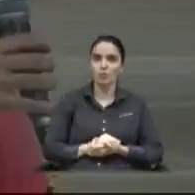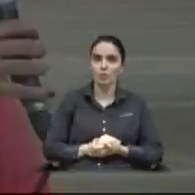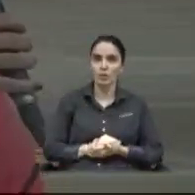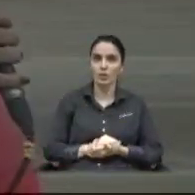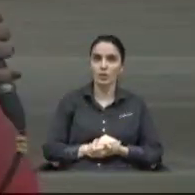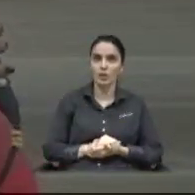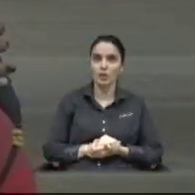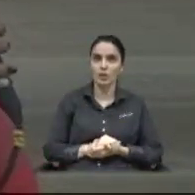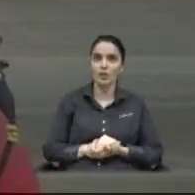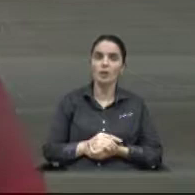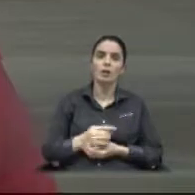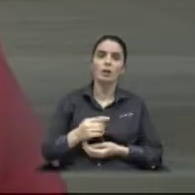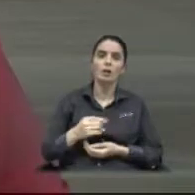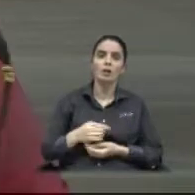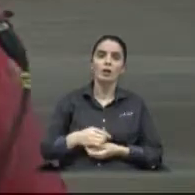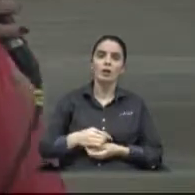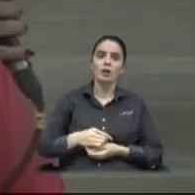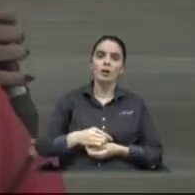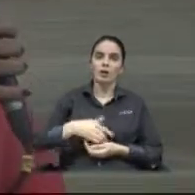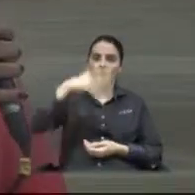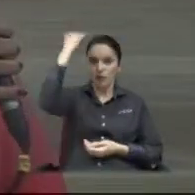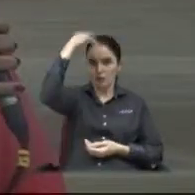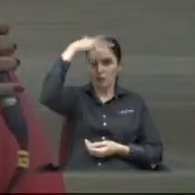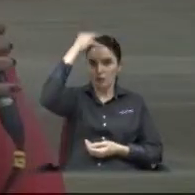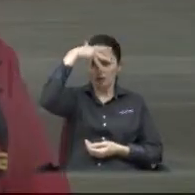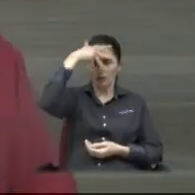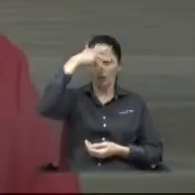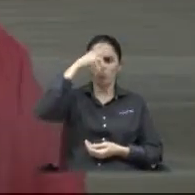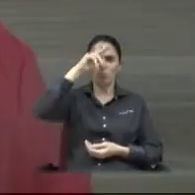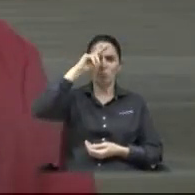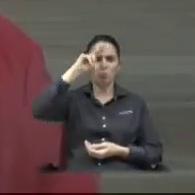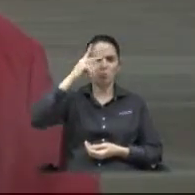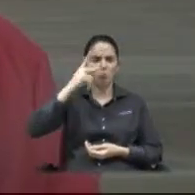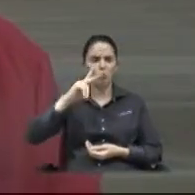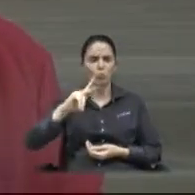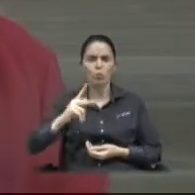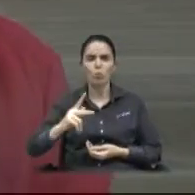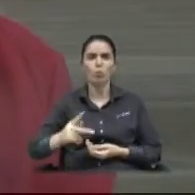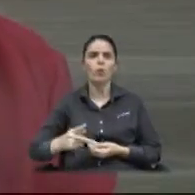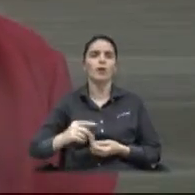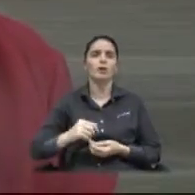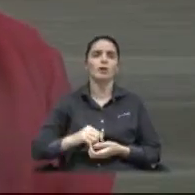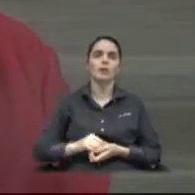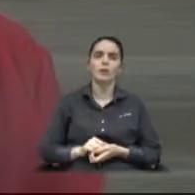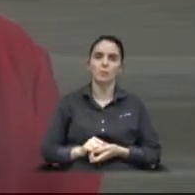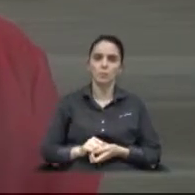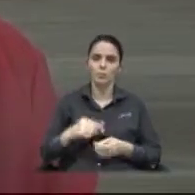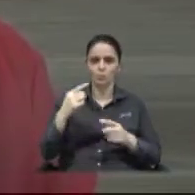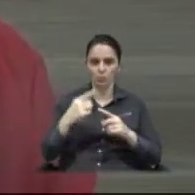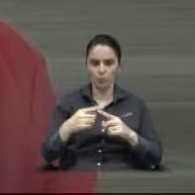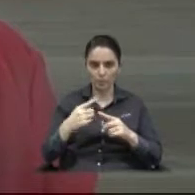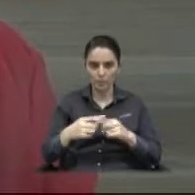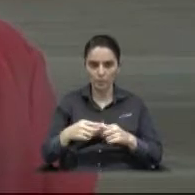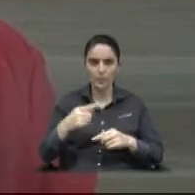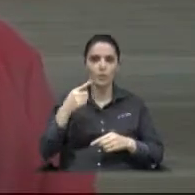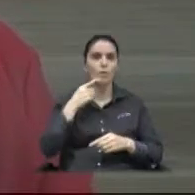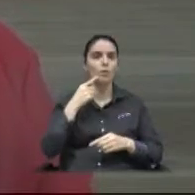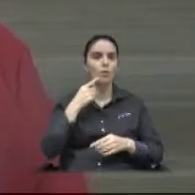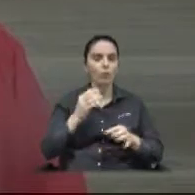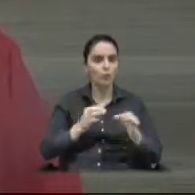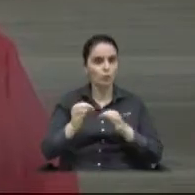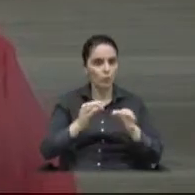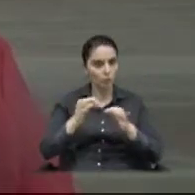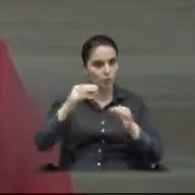muito honrada com isso agradeço suas palavras e é realmente isso que desejamos